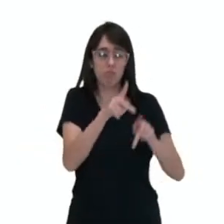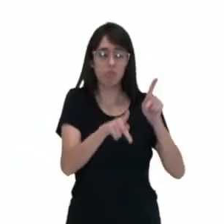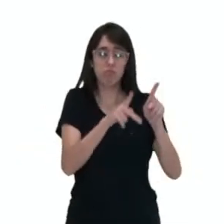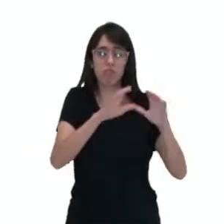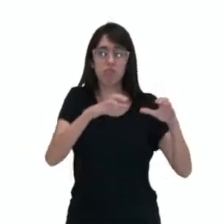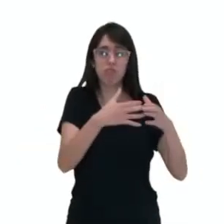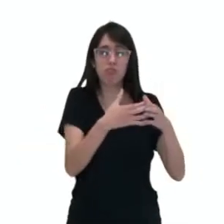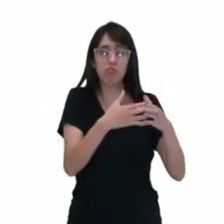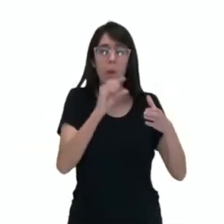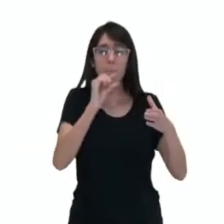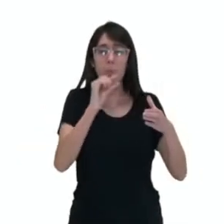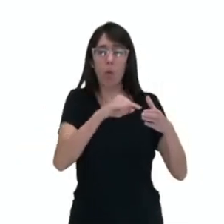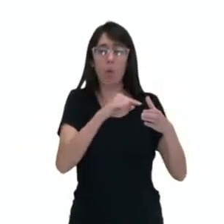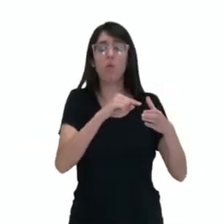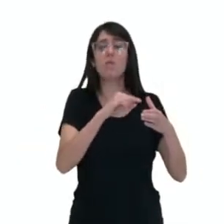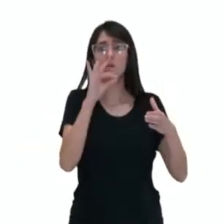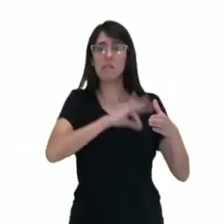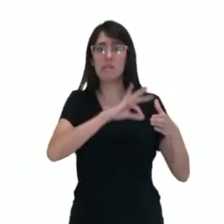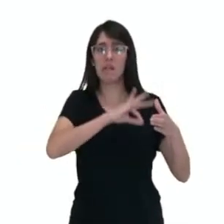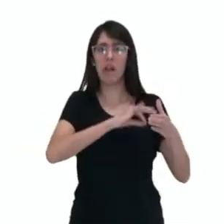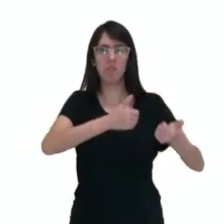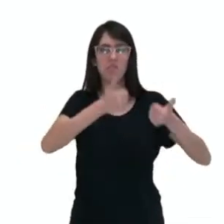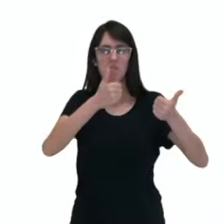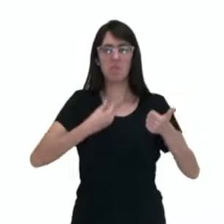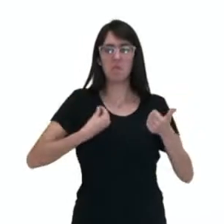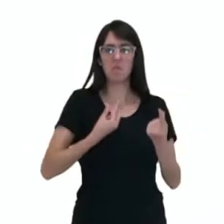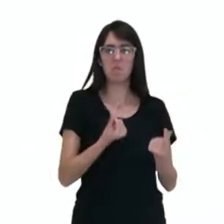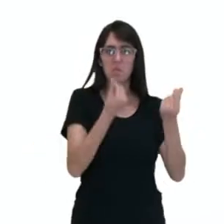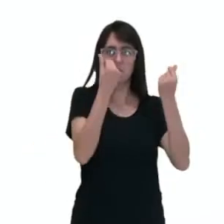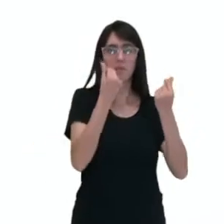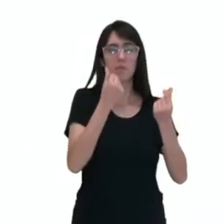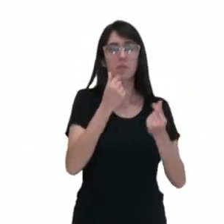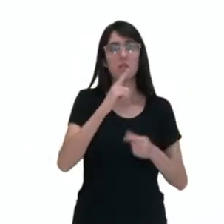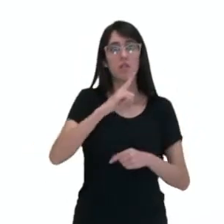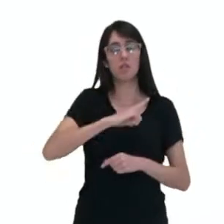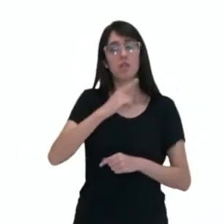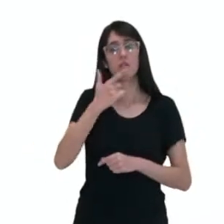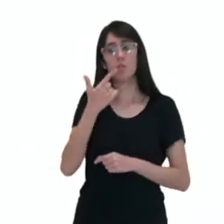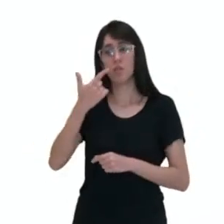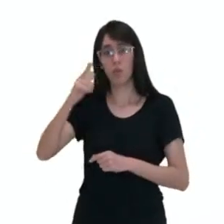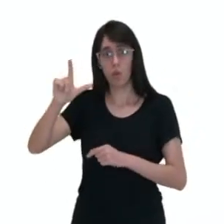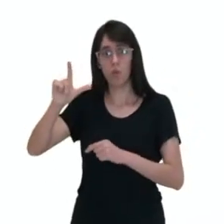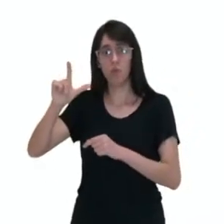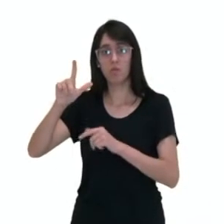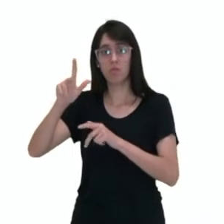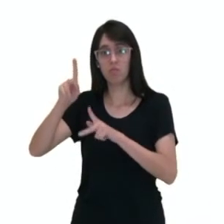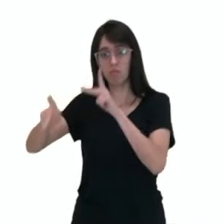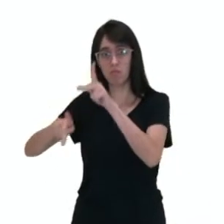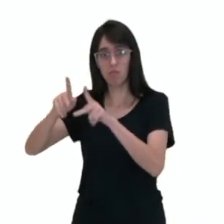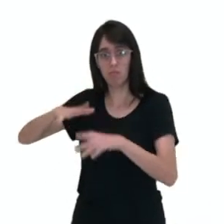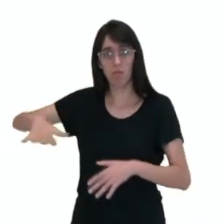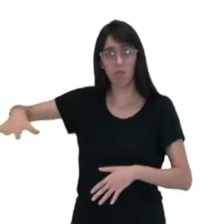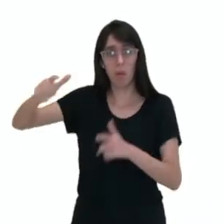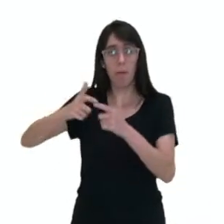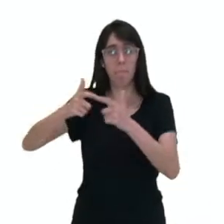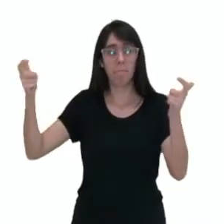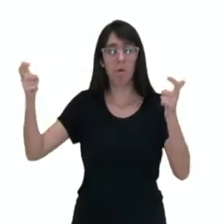da renda, enquanto a menor parte da renda é distribuída entre a maior parte da população.